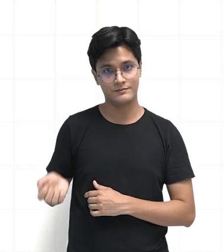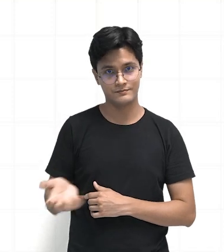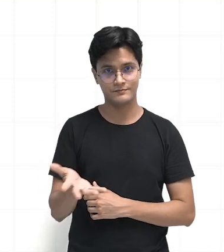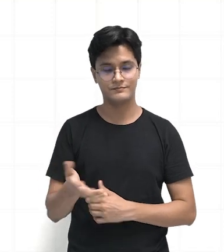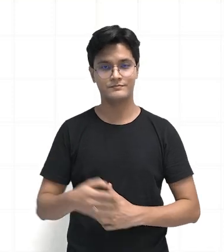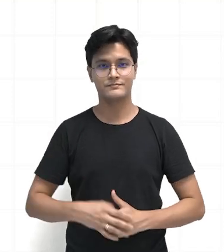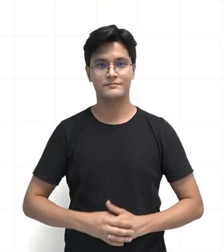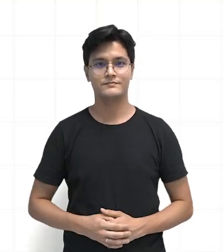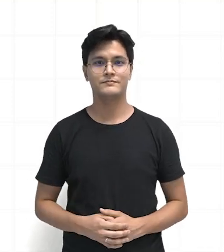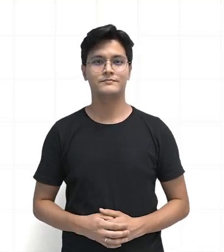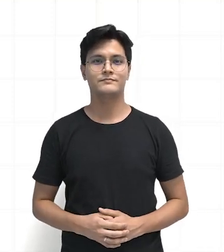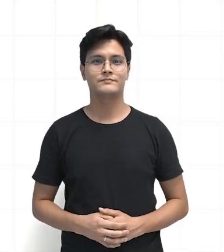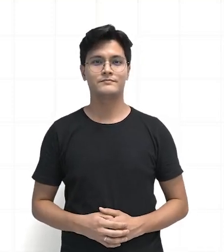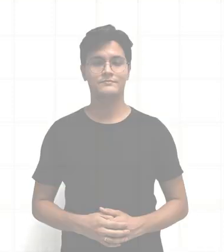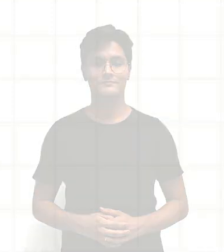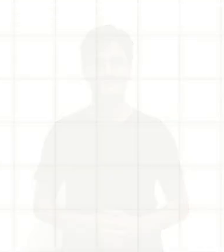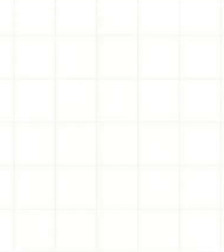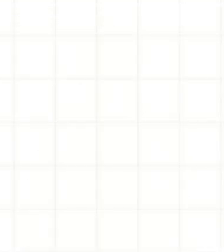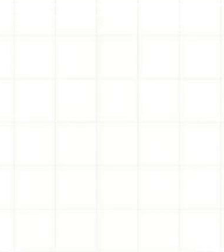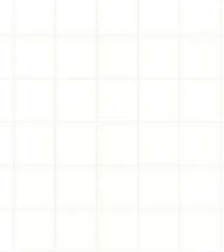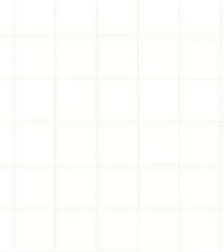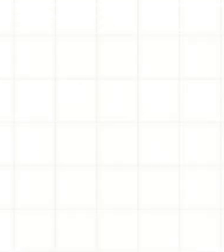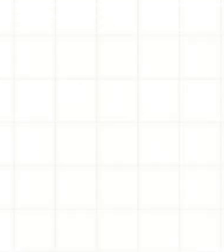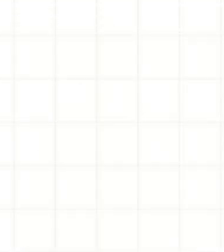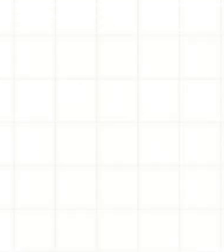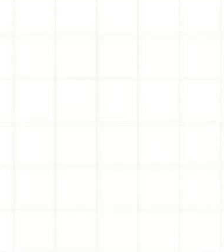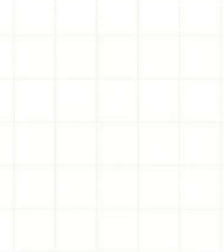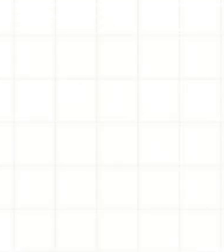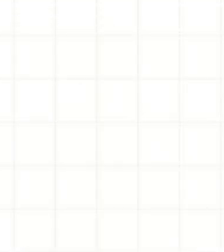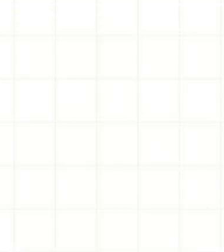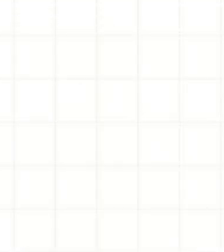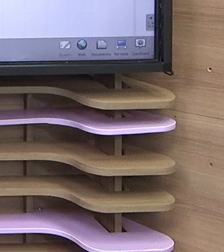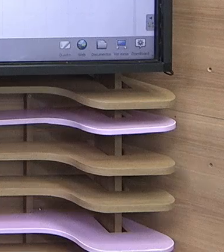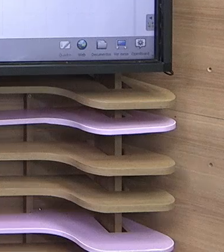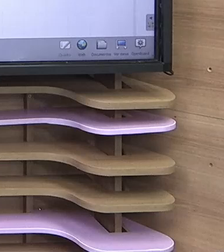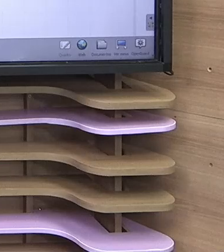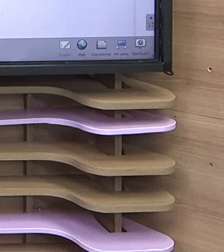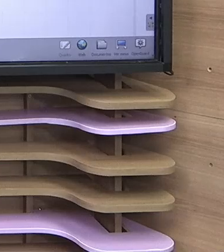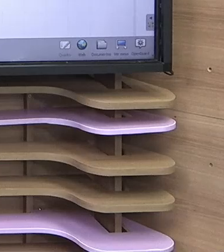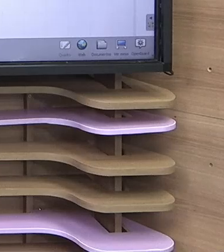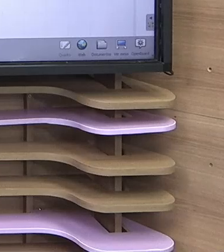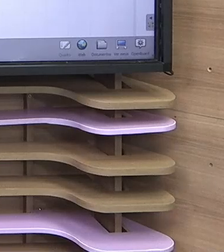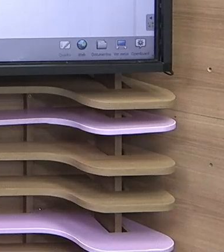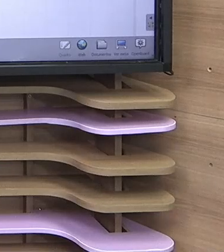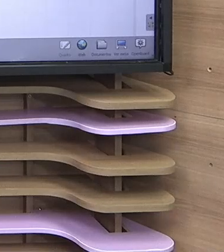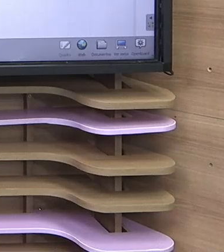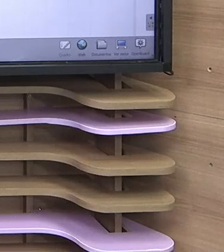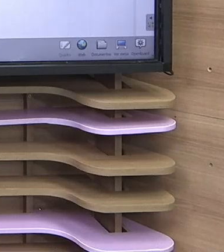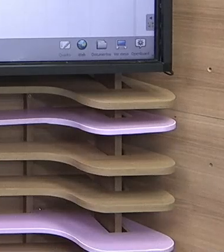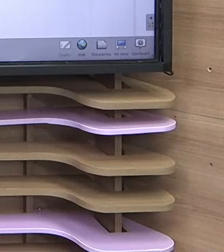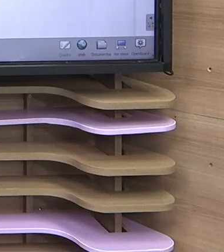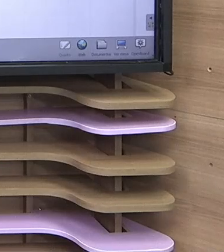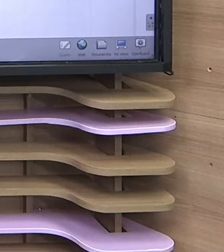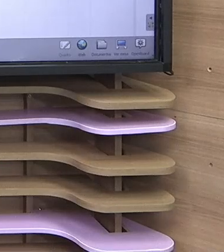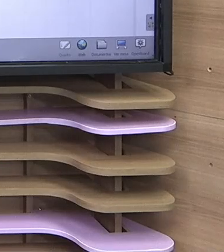um dado. Tá ok? Então, viram aí que é possível várias calcular a probabilidade de vários